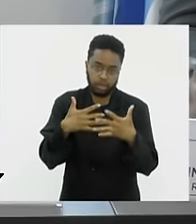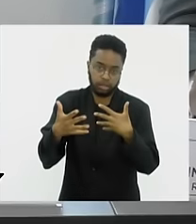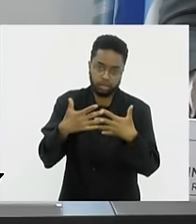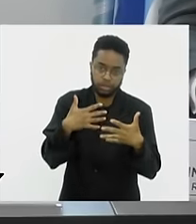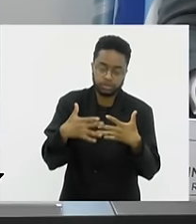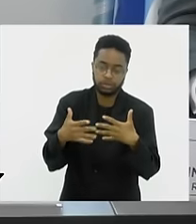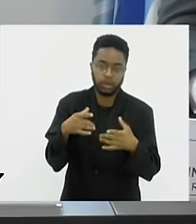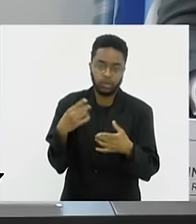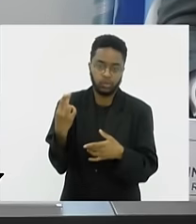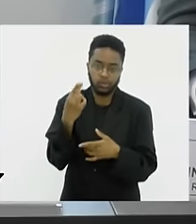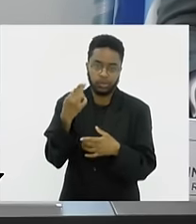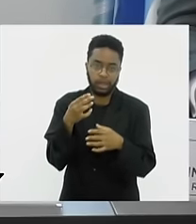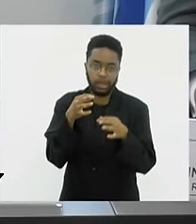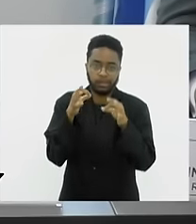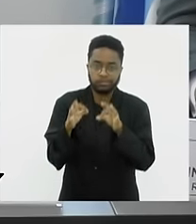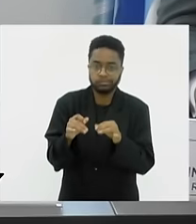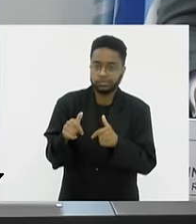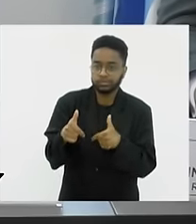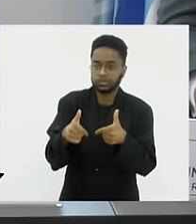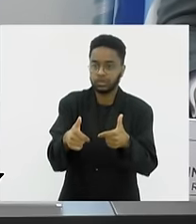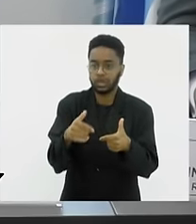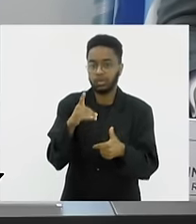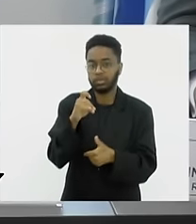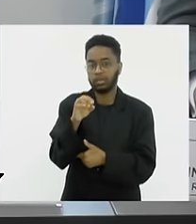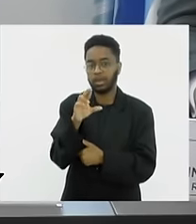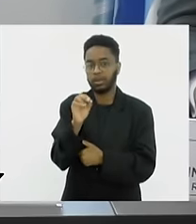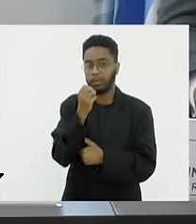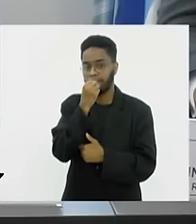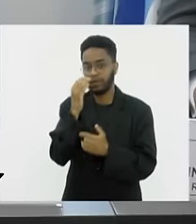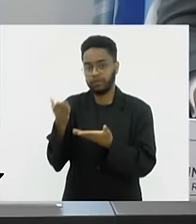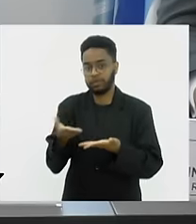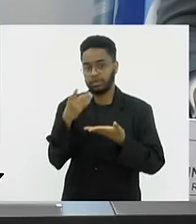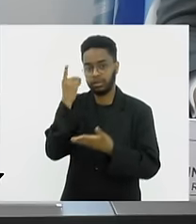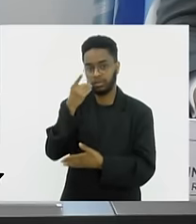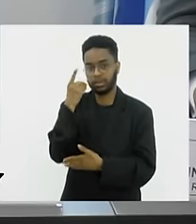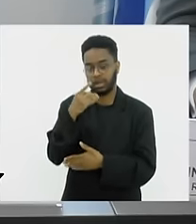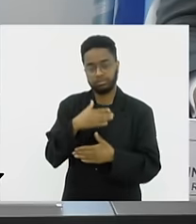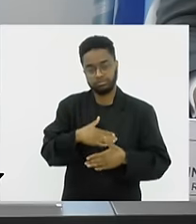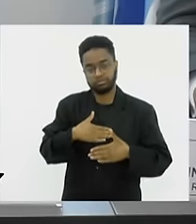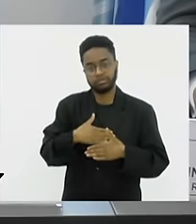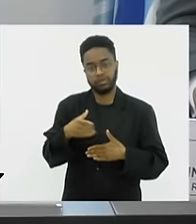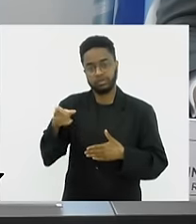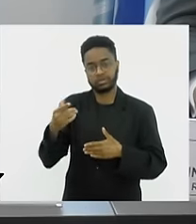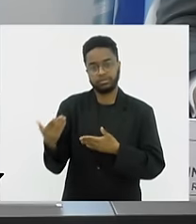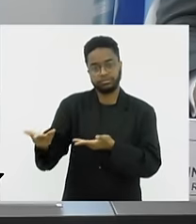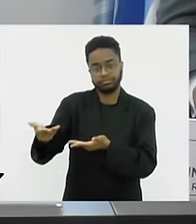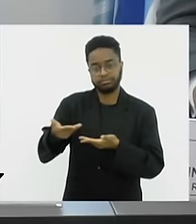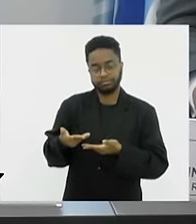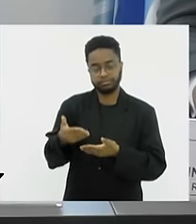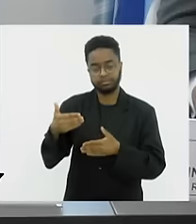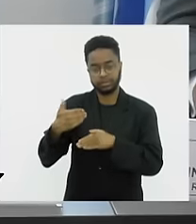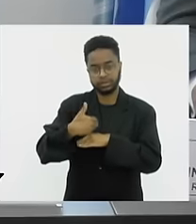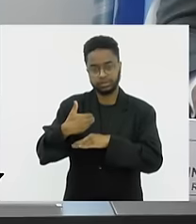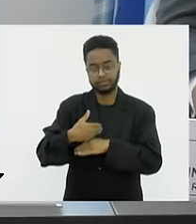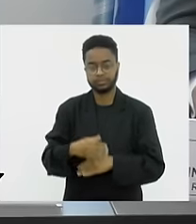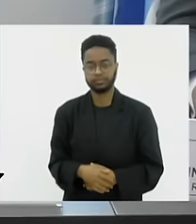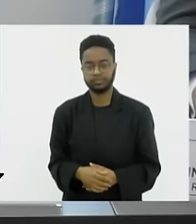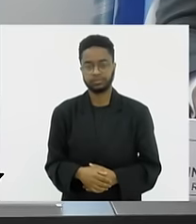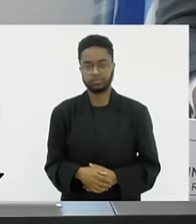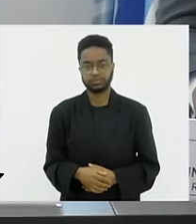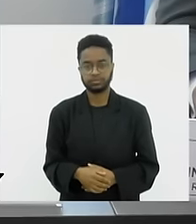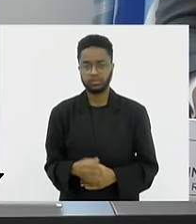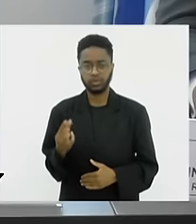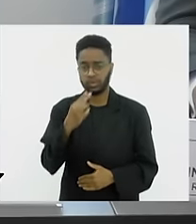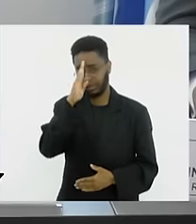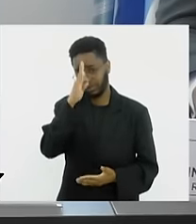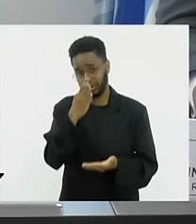não é producente que o Detro... Bem-vindo, deputado. Uma honra ter Vossa Excelência conosco. Não é producente, não é crível,